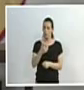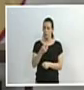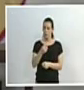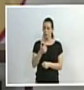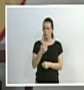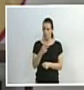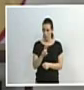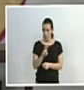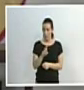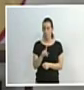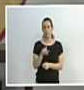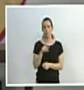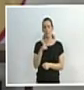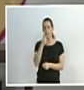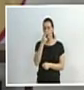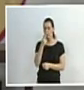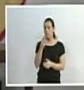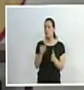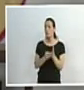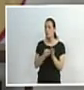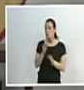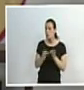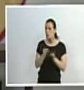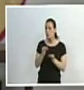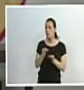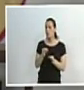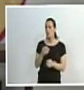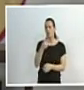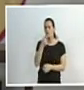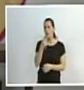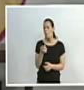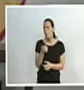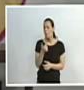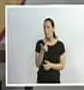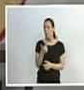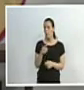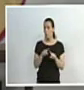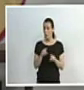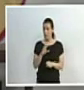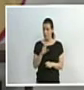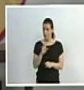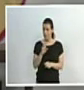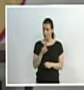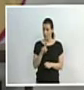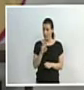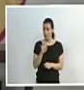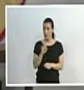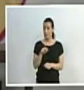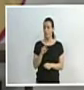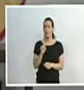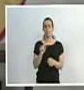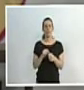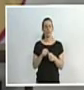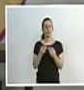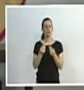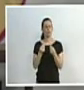Vossa Excelência foi injusto com o Serene. Vossa Excelência falou quase nada de tudo aquilo que o Serene faz, né? E,